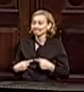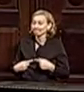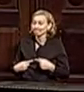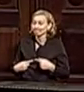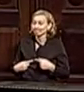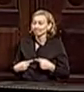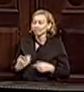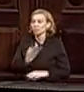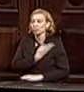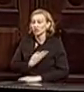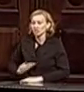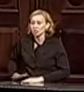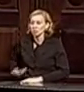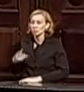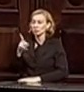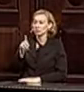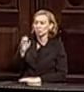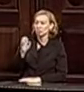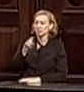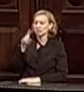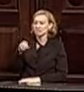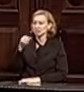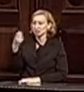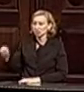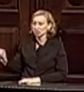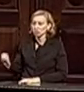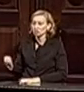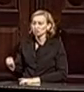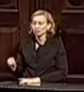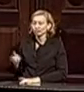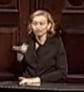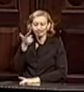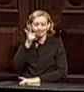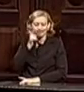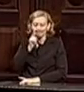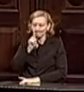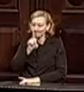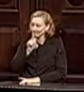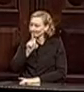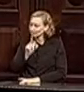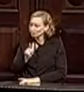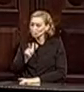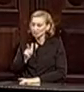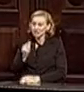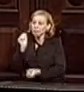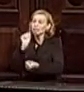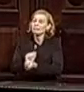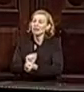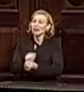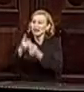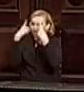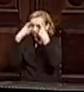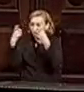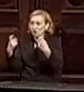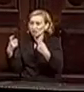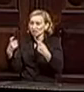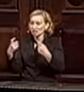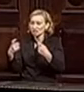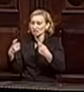governador Pezão não consegue conter a violência e o caos